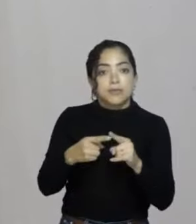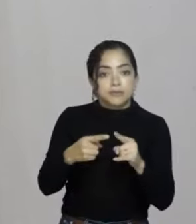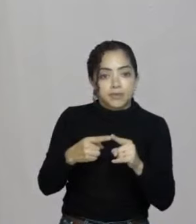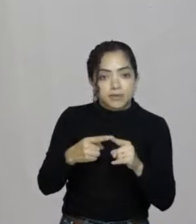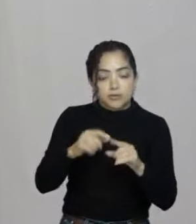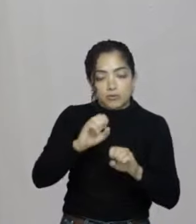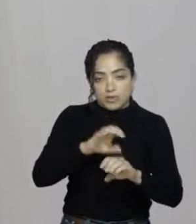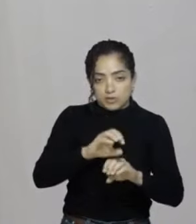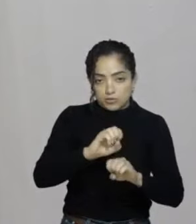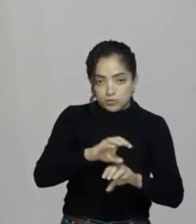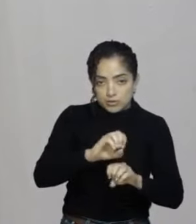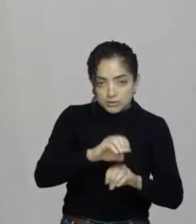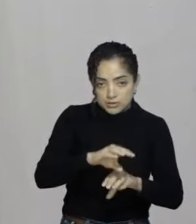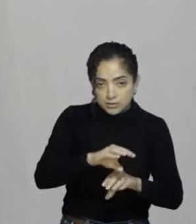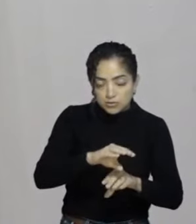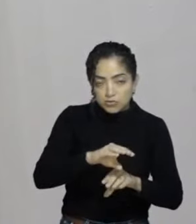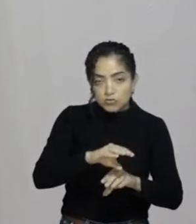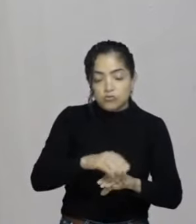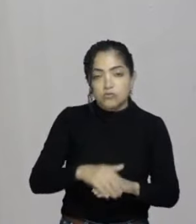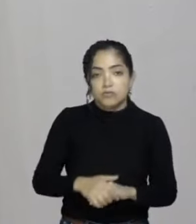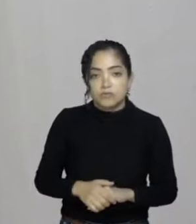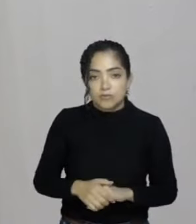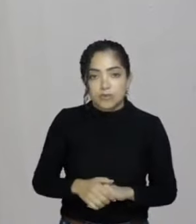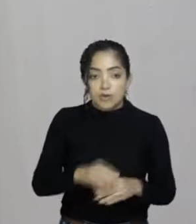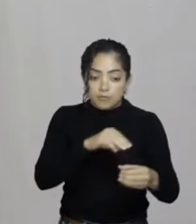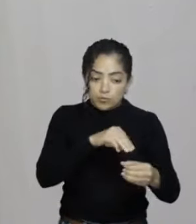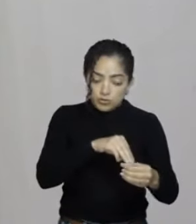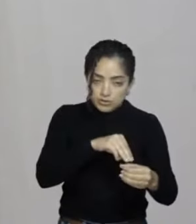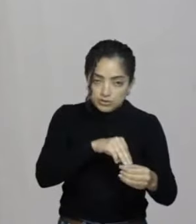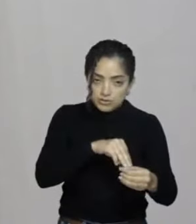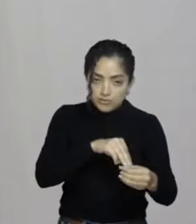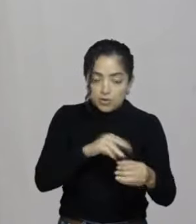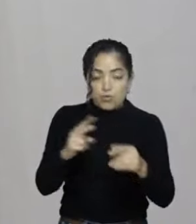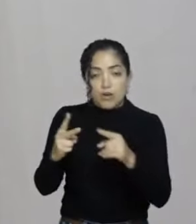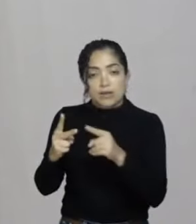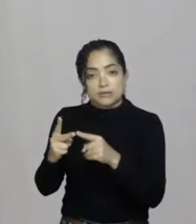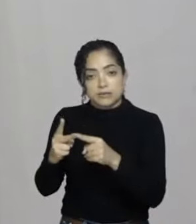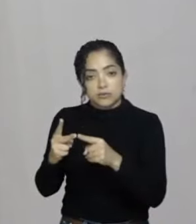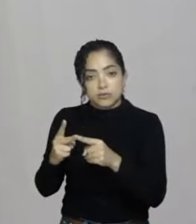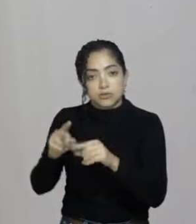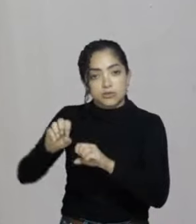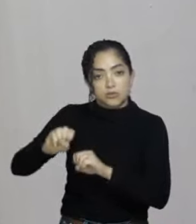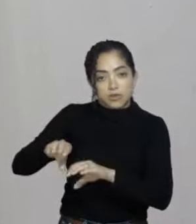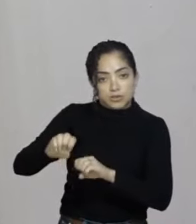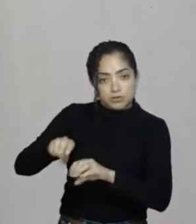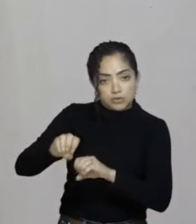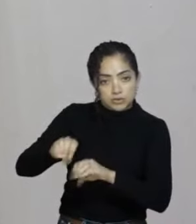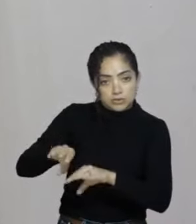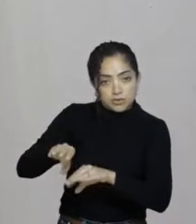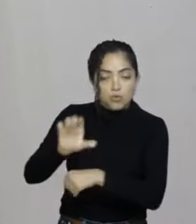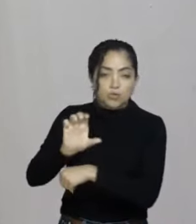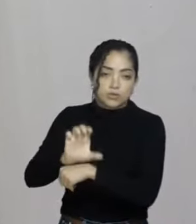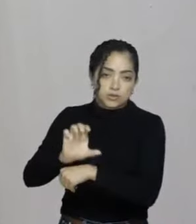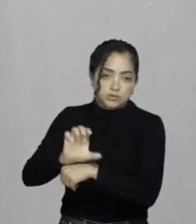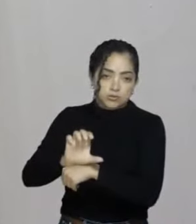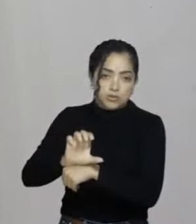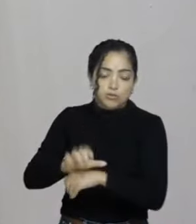e municipal e a segunda forma a educação estadual